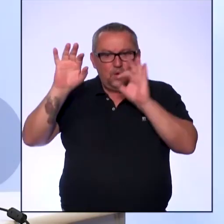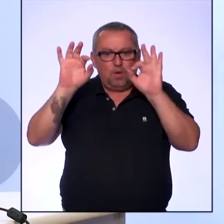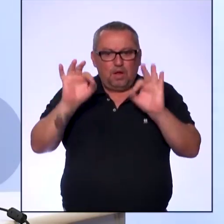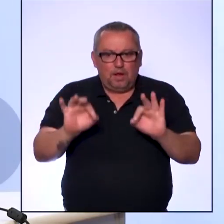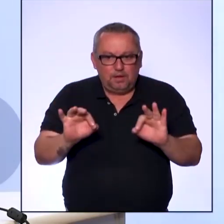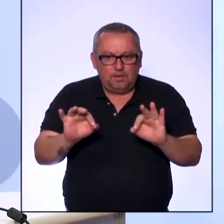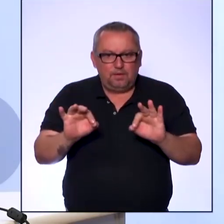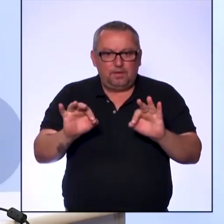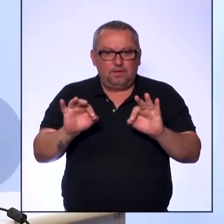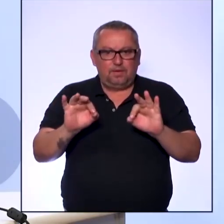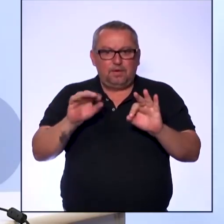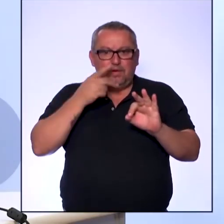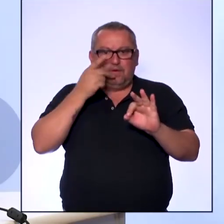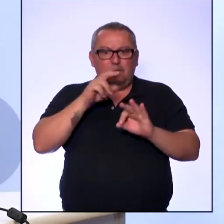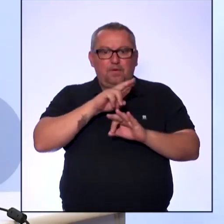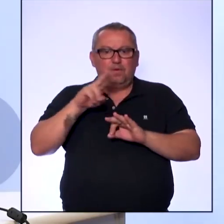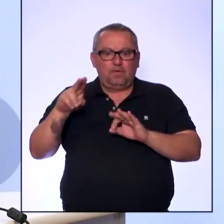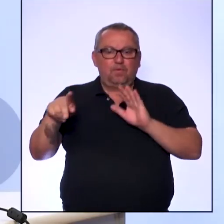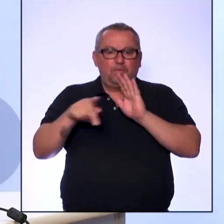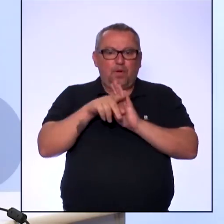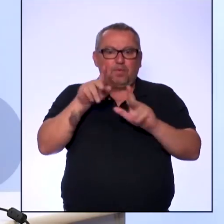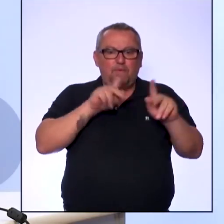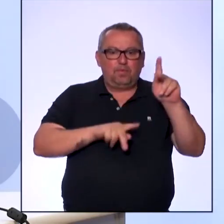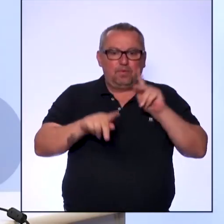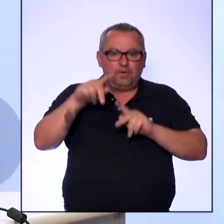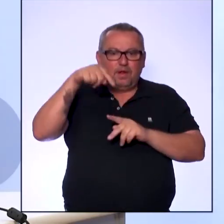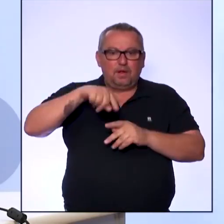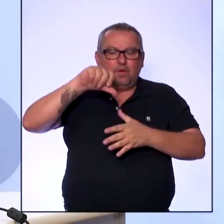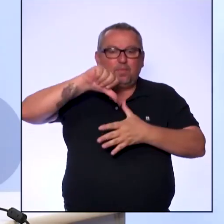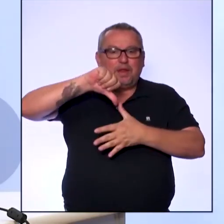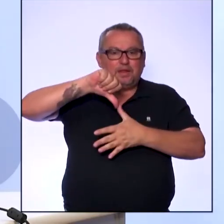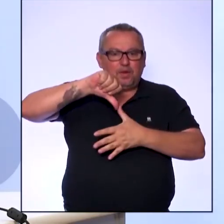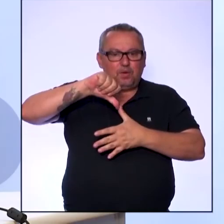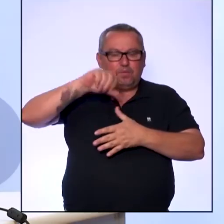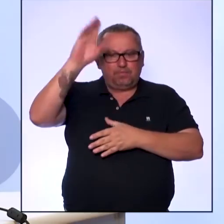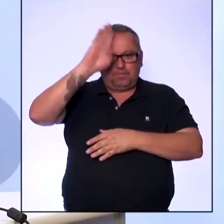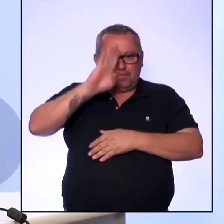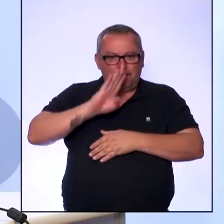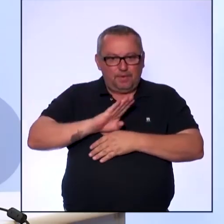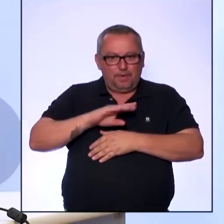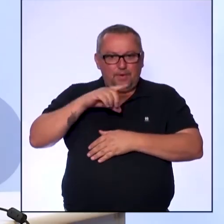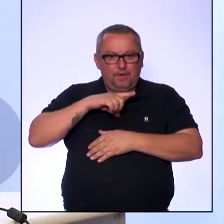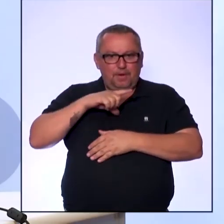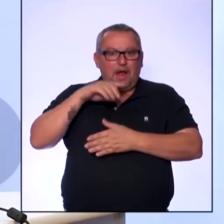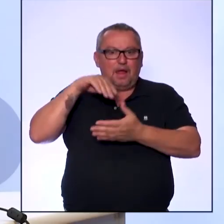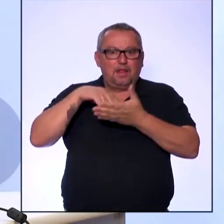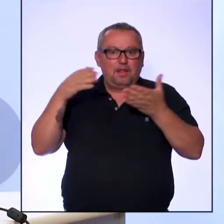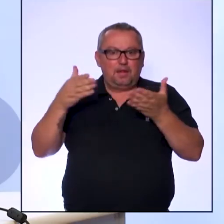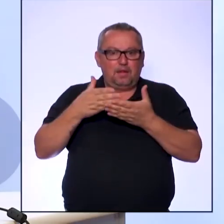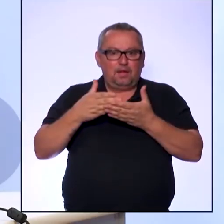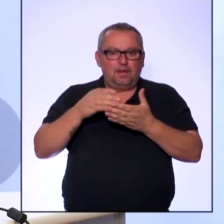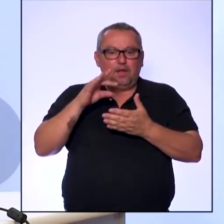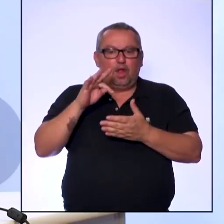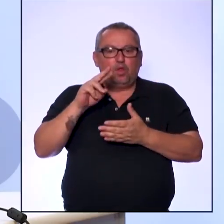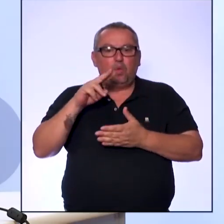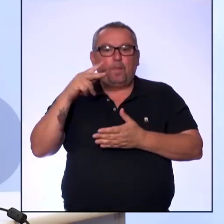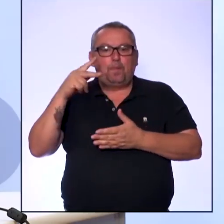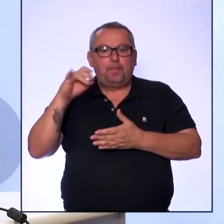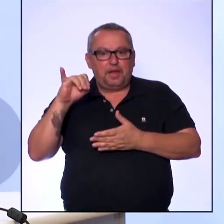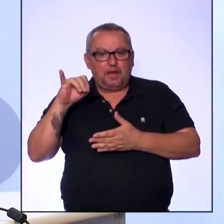povos autóctones, né? São aqueles povos que já estão nessa região, né? Em qualquer parte do planeta. Mas por quem? Né?